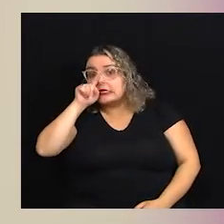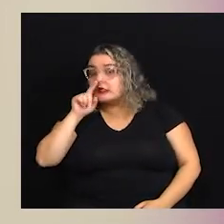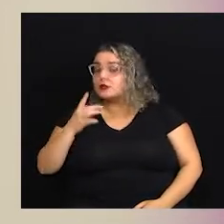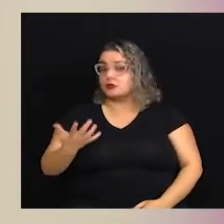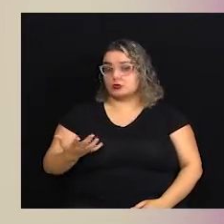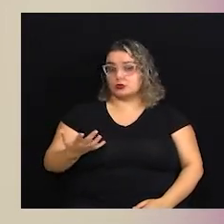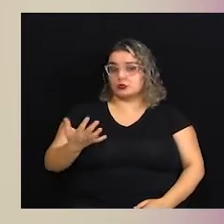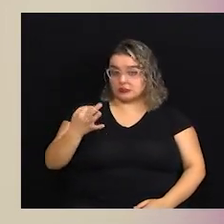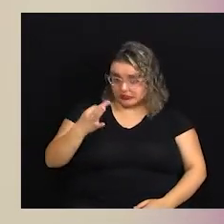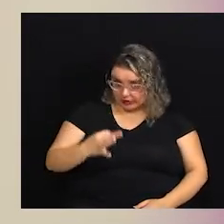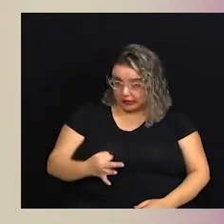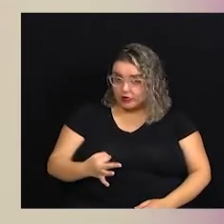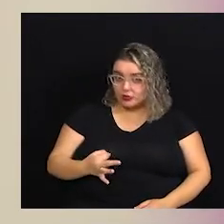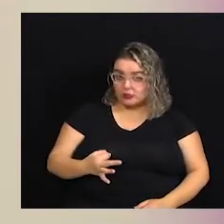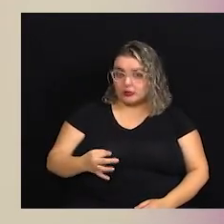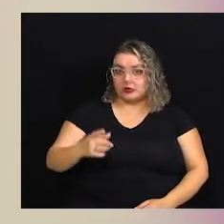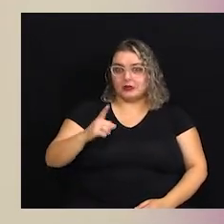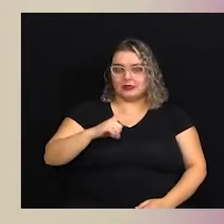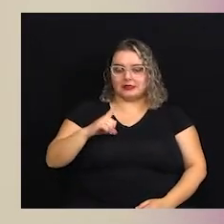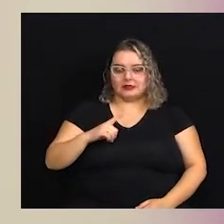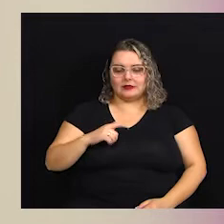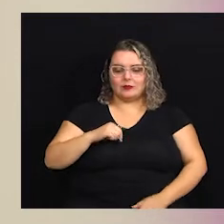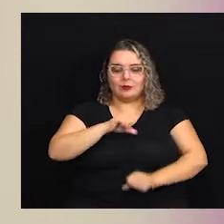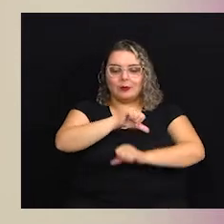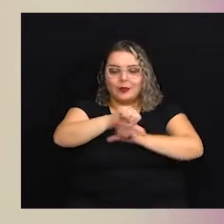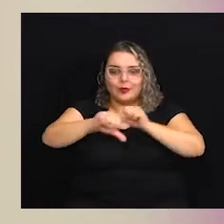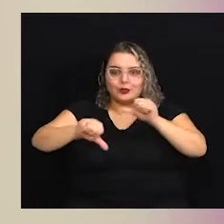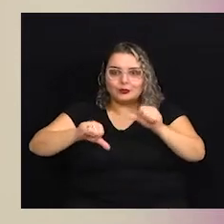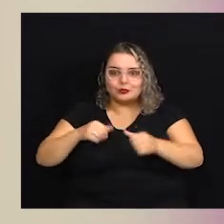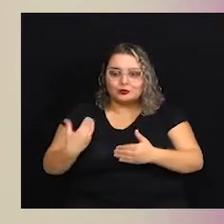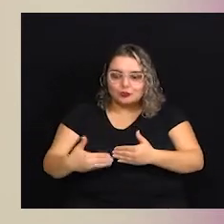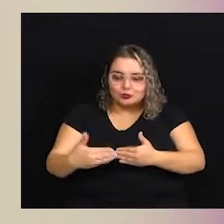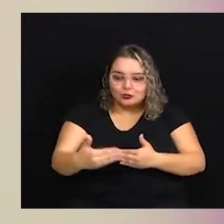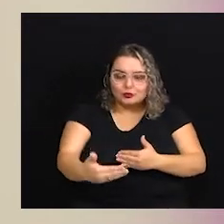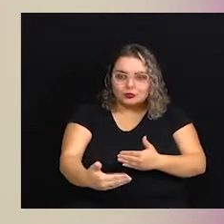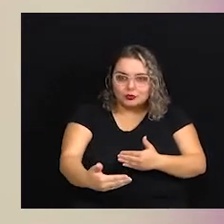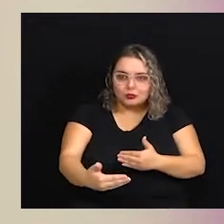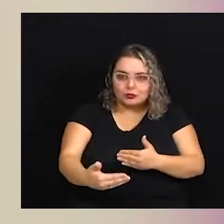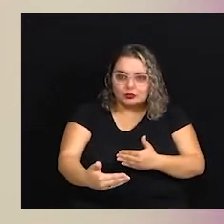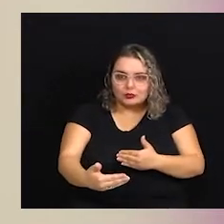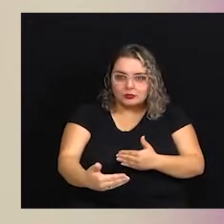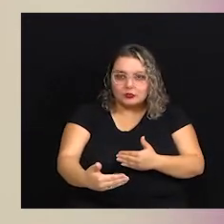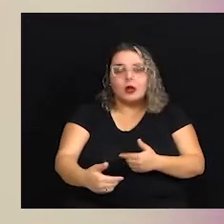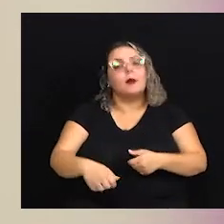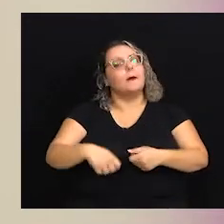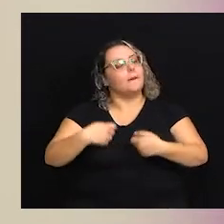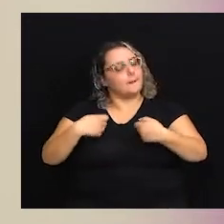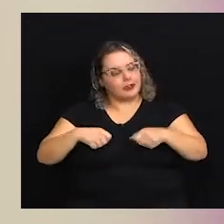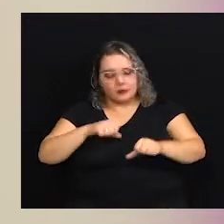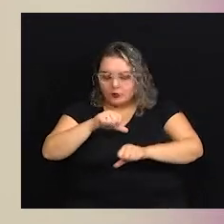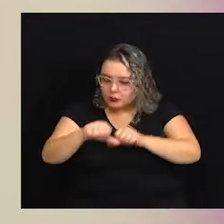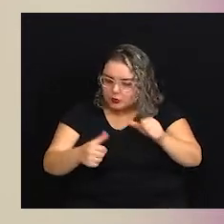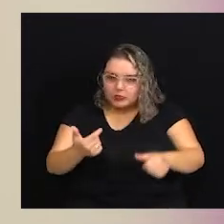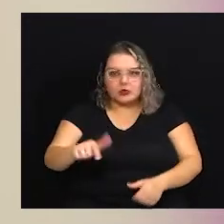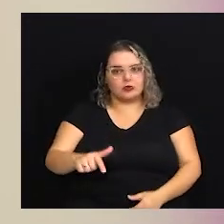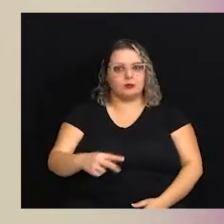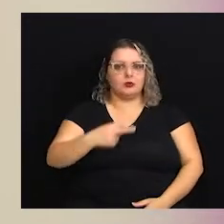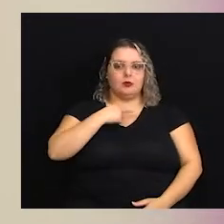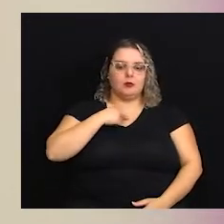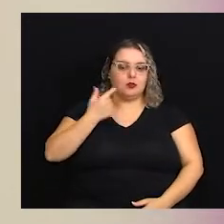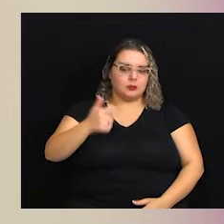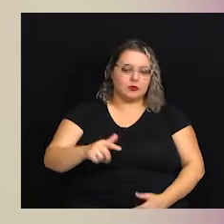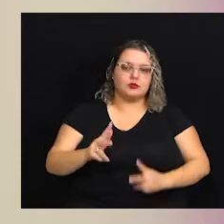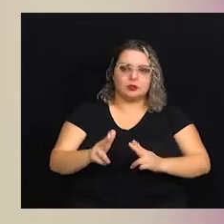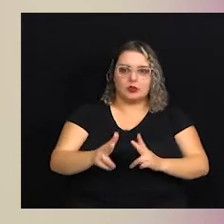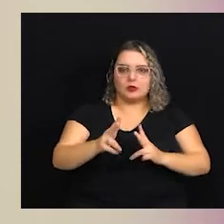tenha risco, certo? Então, teve algo que mudou a trajetória, tem que mudar de novo, eu